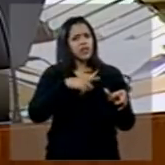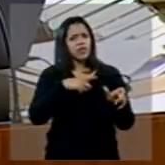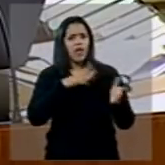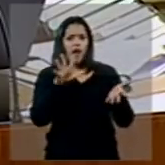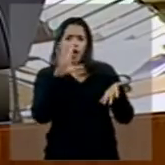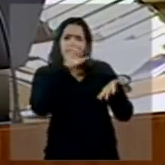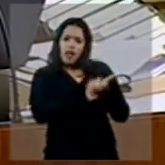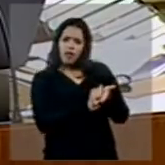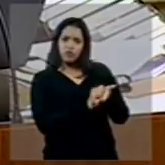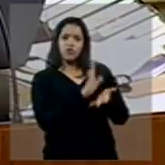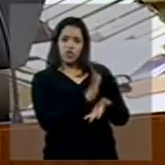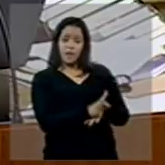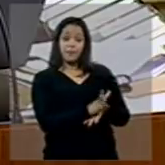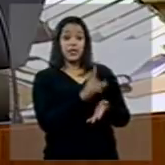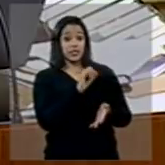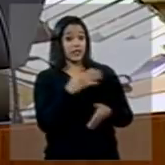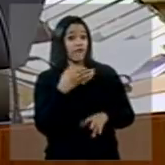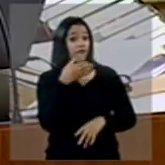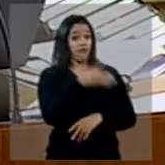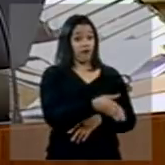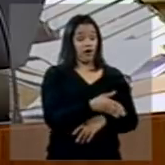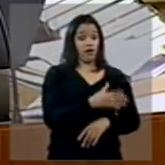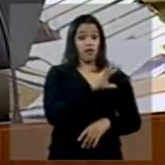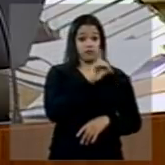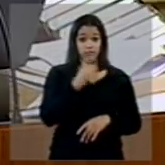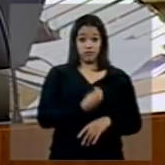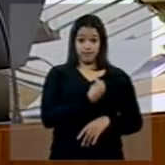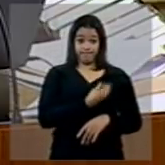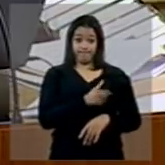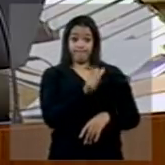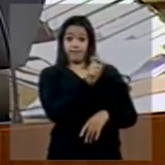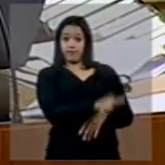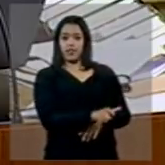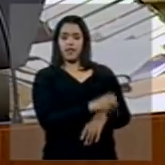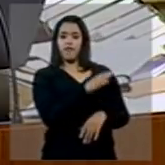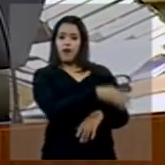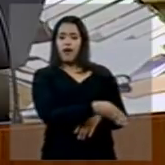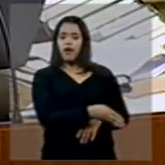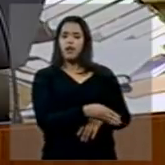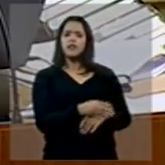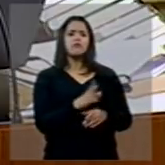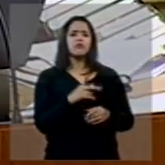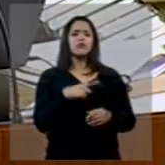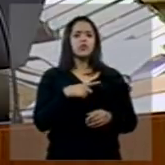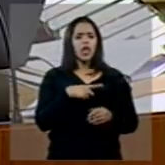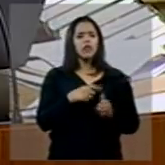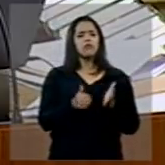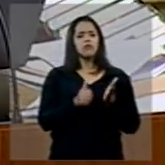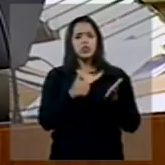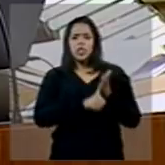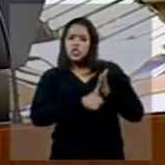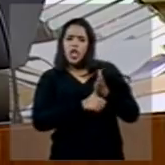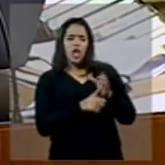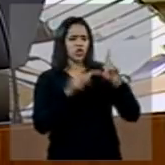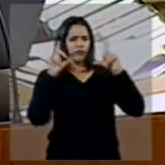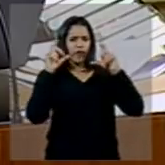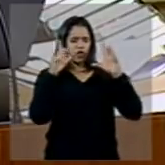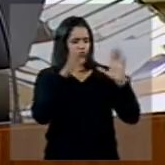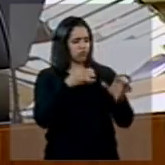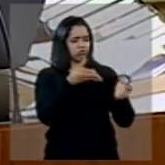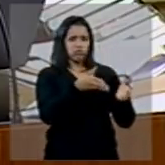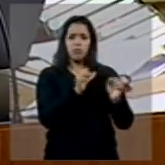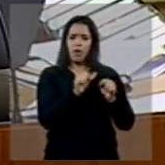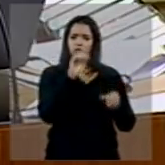Se comparecerem lá na zona eleitoral, no colégio eleitoral, eles, se identificando, poderão votar desta